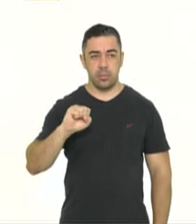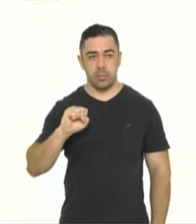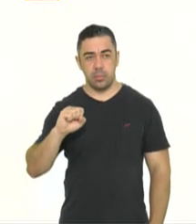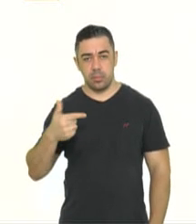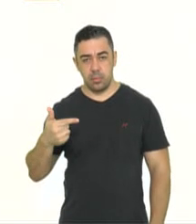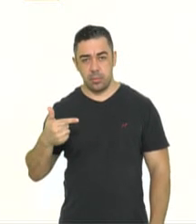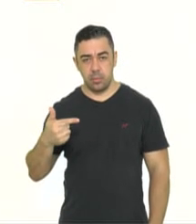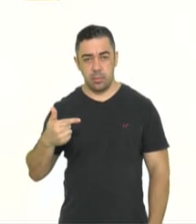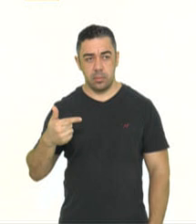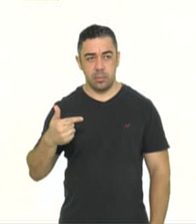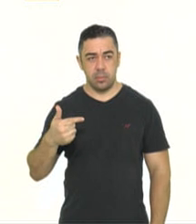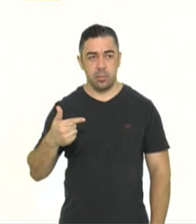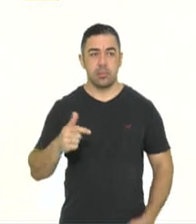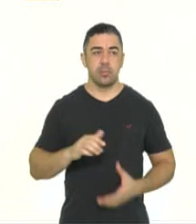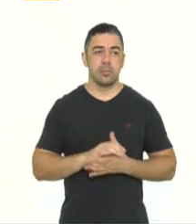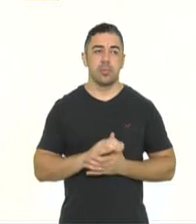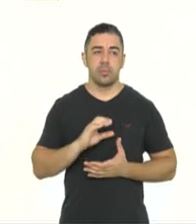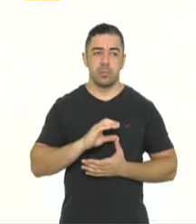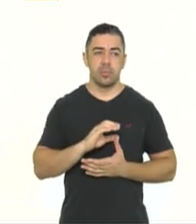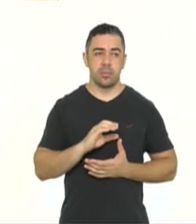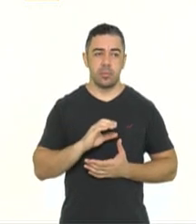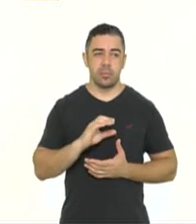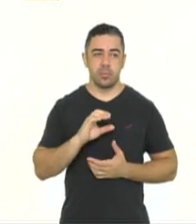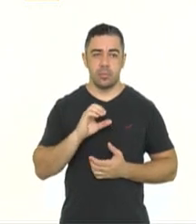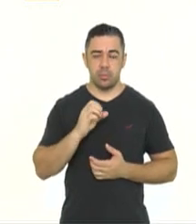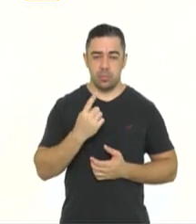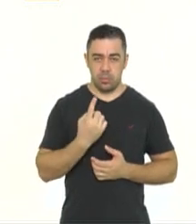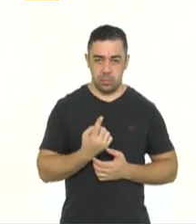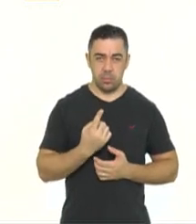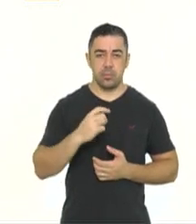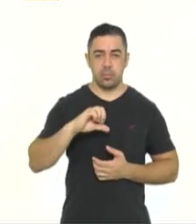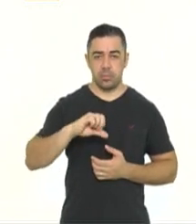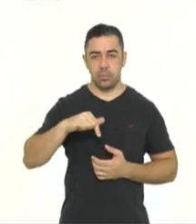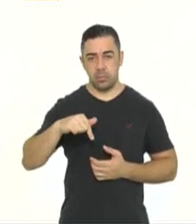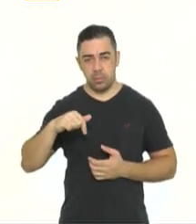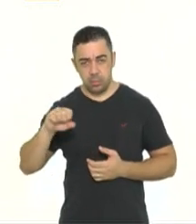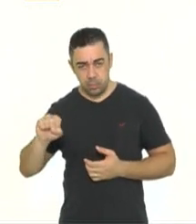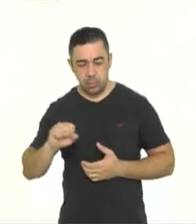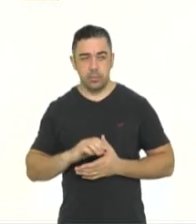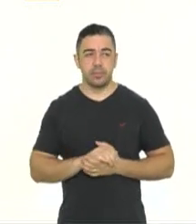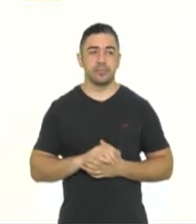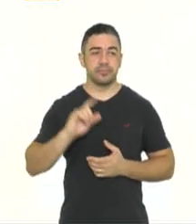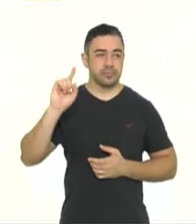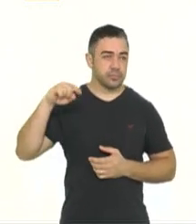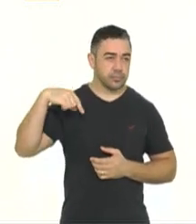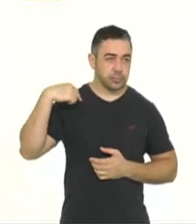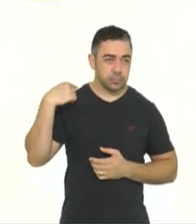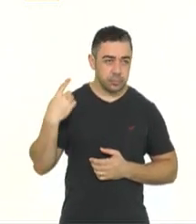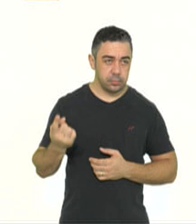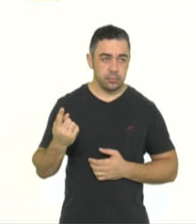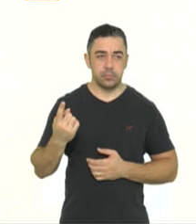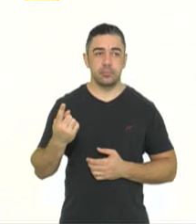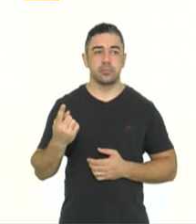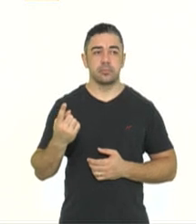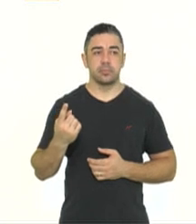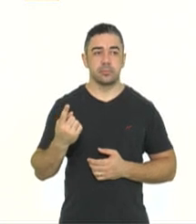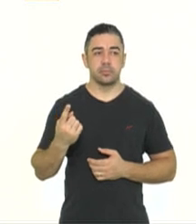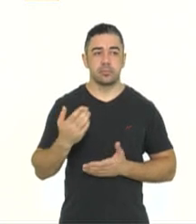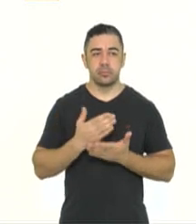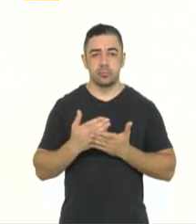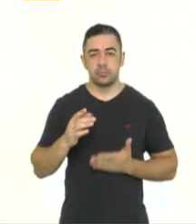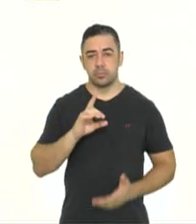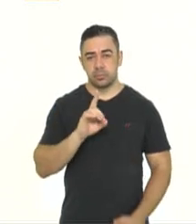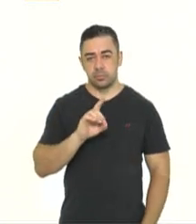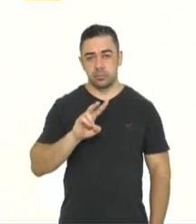1982 ali. E o Laserdisc, 1978. Depois, a gente passou para o